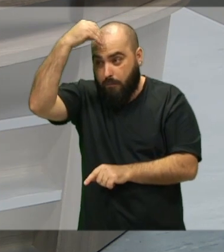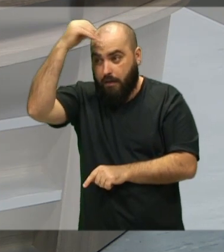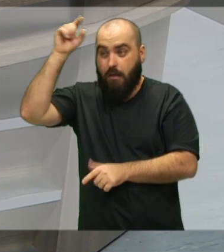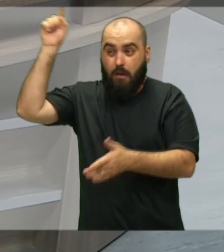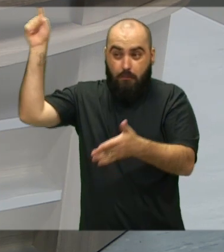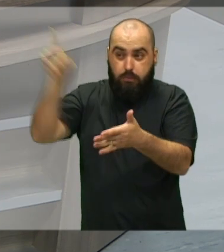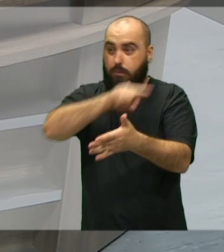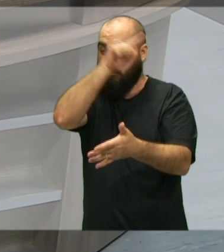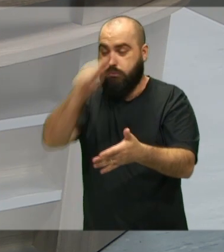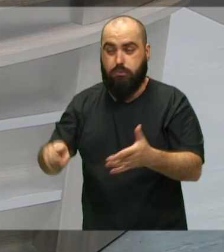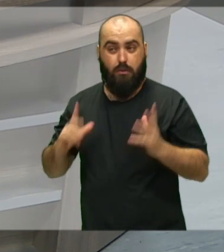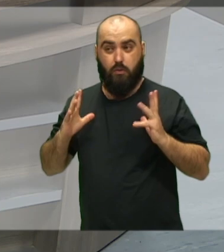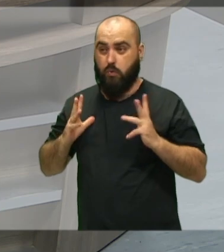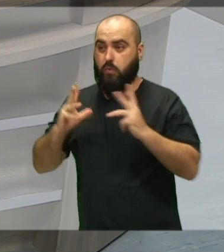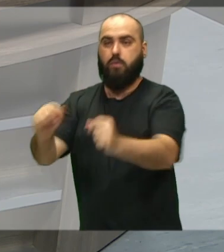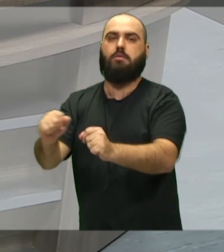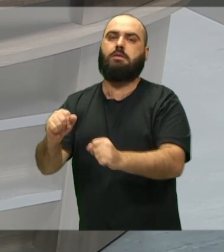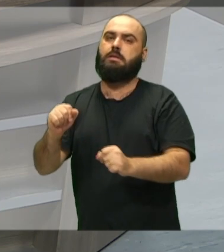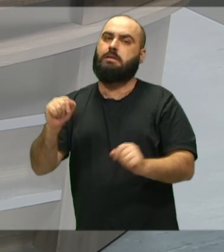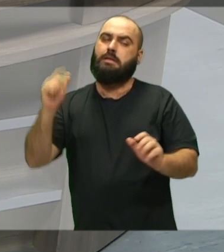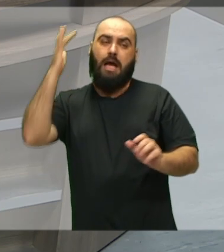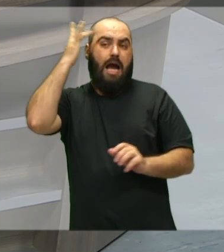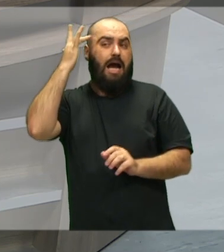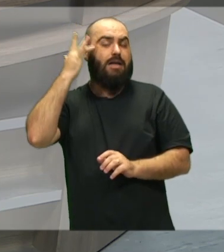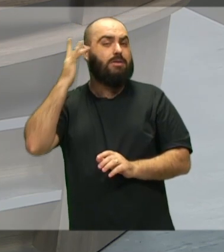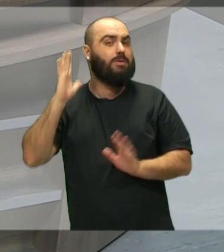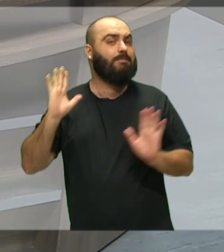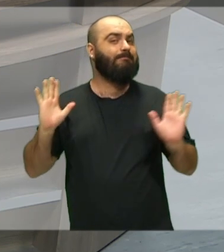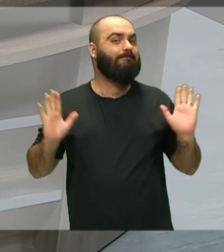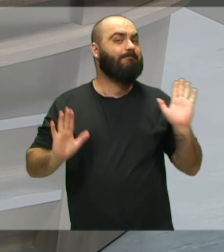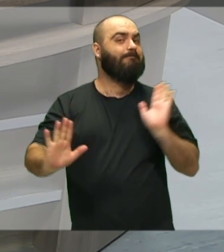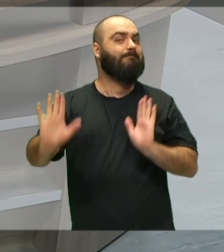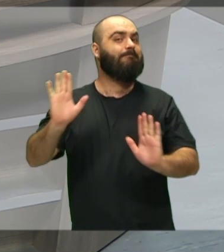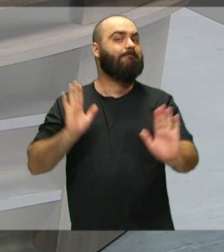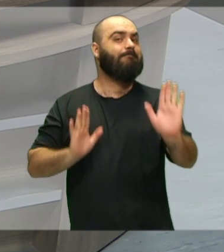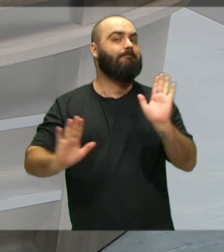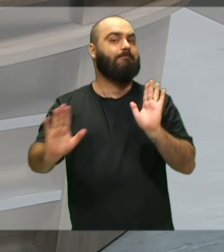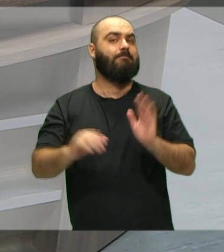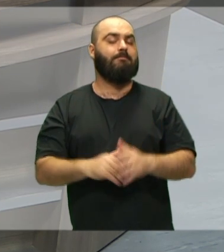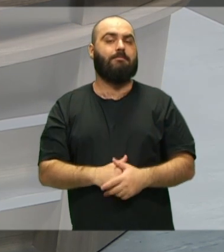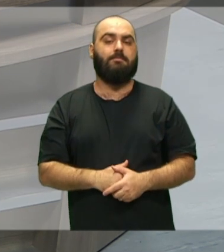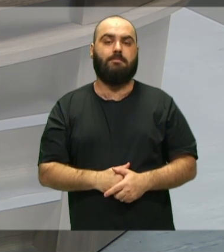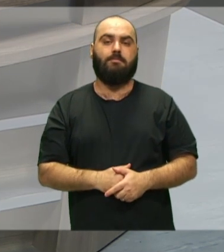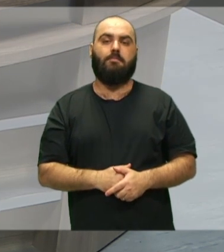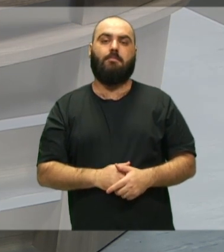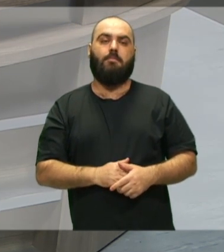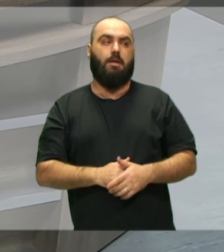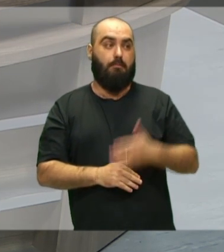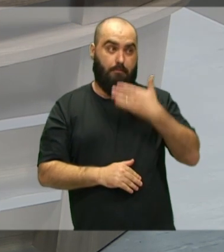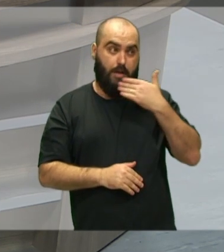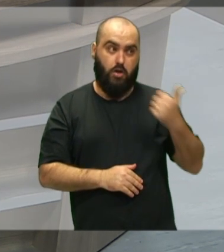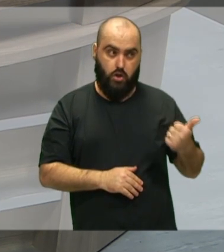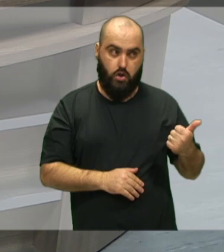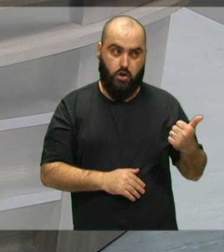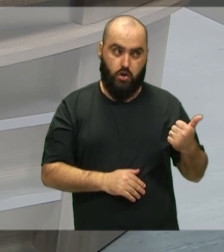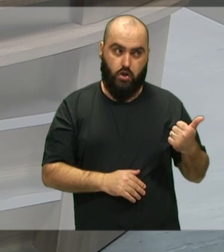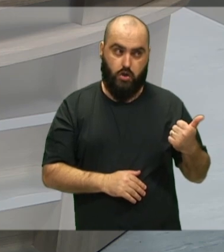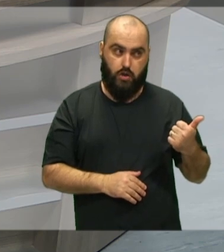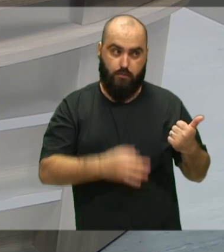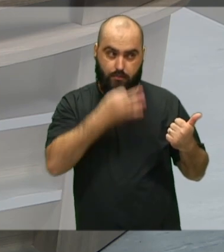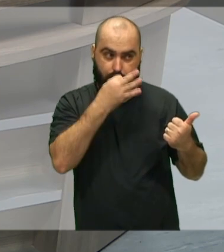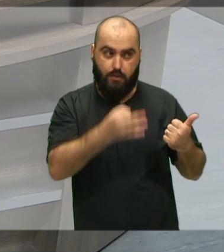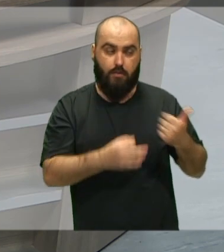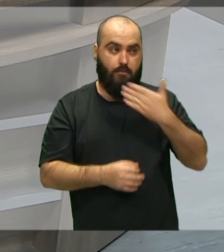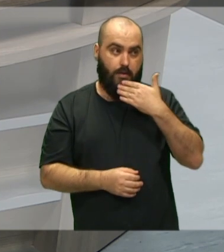algum erro, talvez seja severo demais. Eu entendo que tenha muito gestor de má-fé que pode... Melhorou no teu entendimento, então,